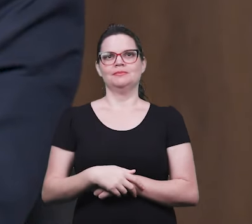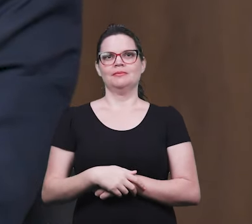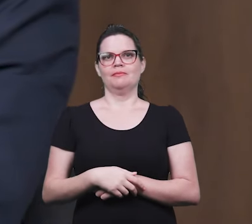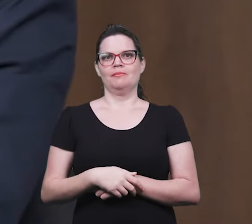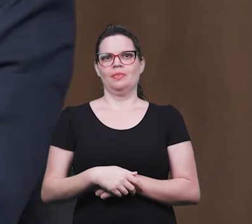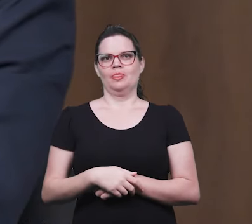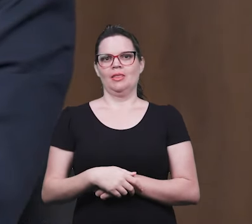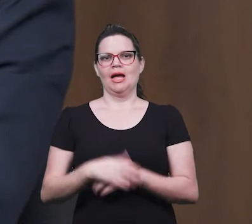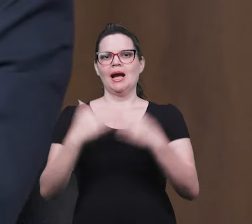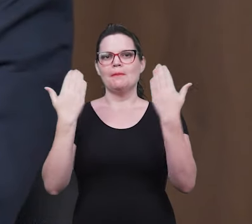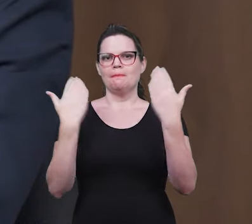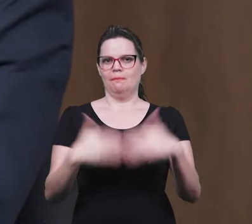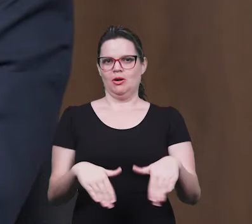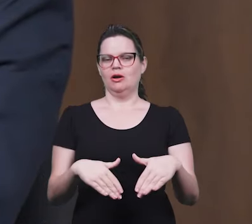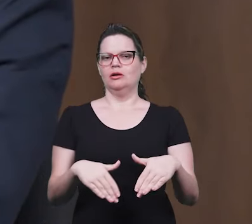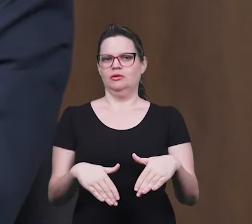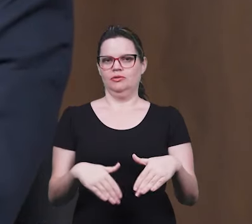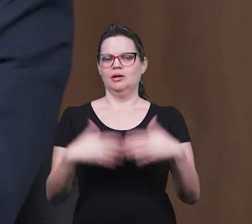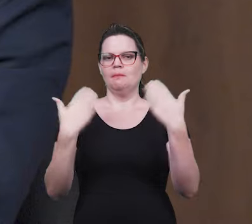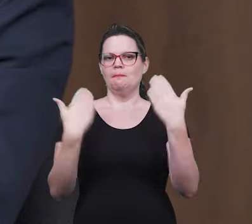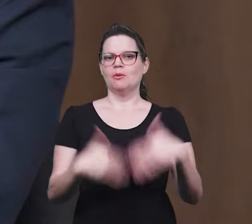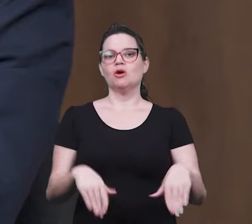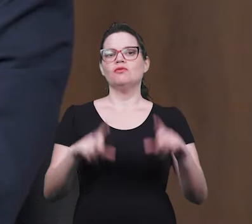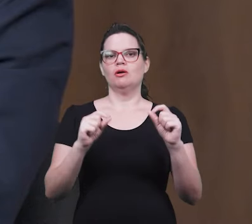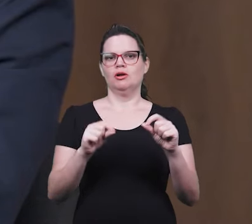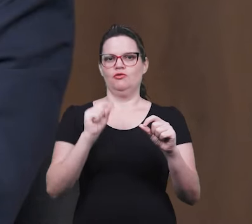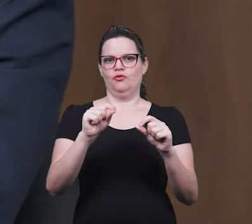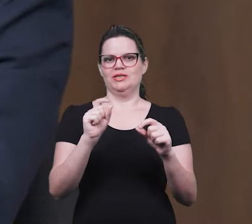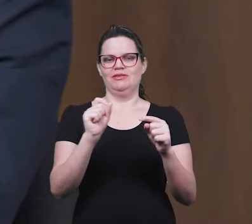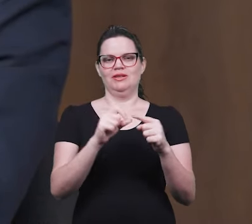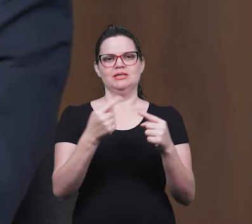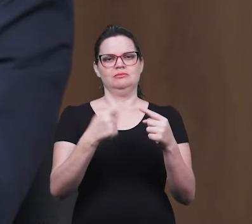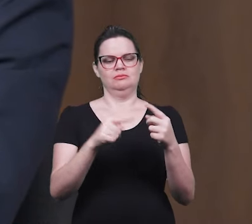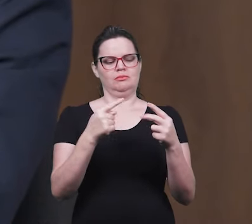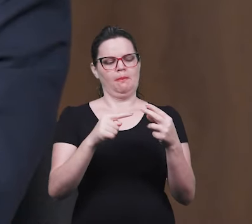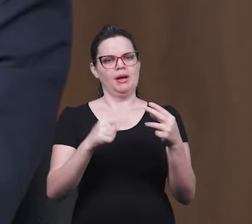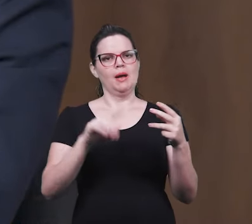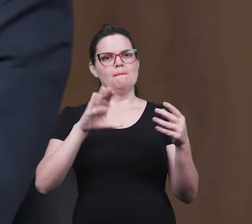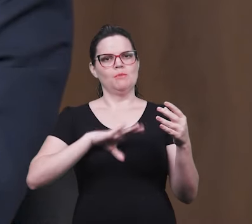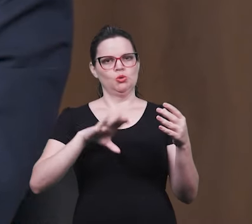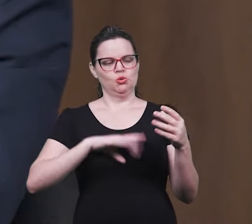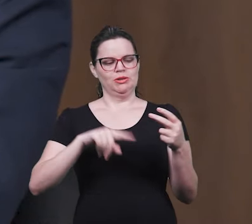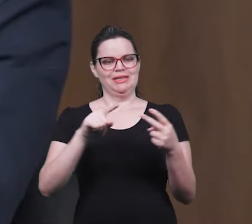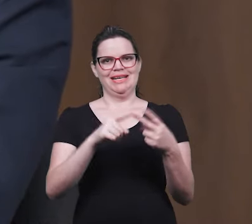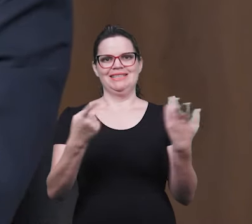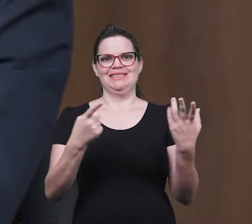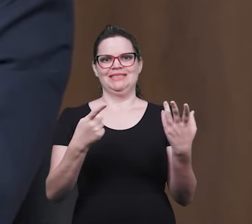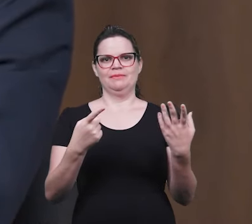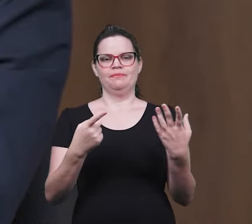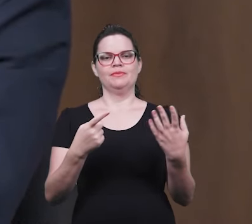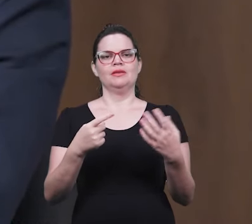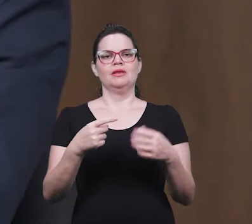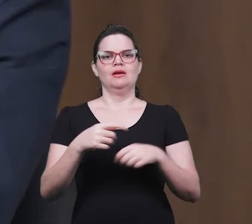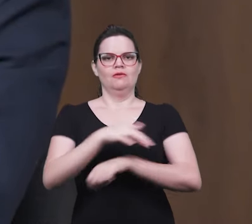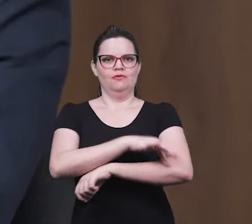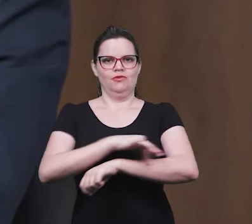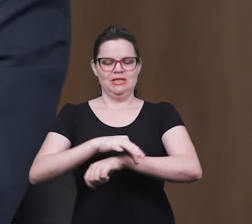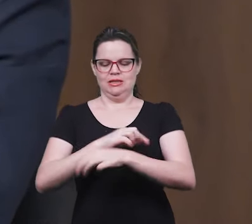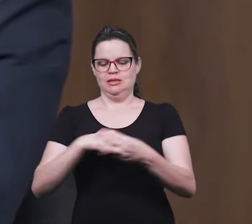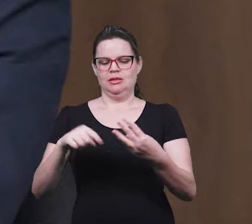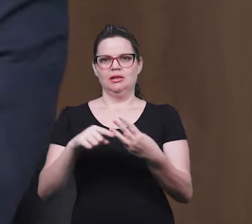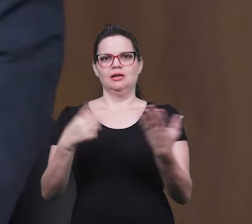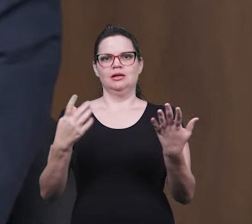era eliminatória. A prova é eliminatória. Você fazia português, fazia inglês, fazia física, fazia química e fazia a última, que era a